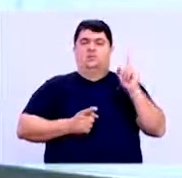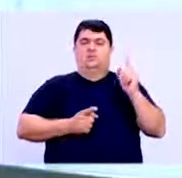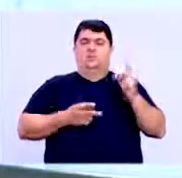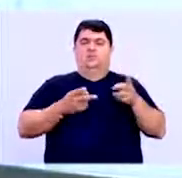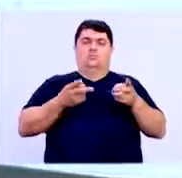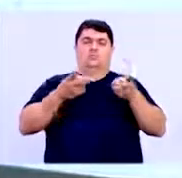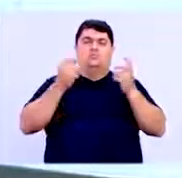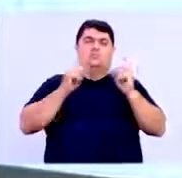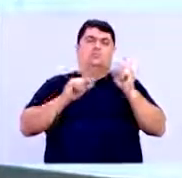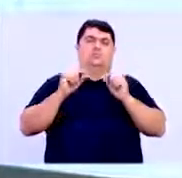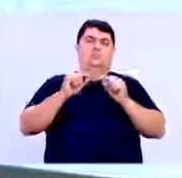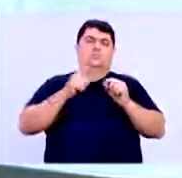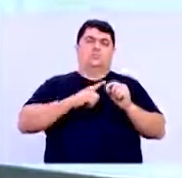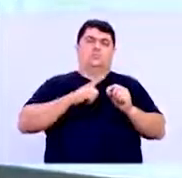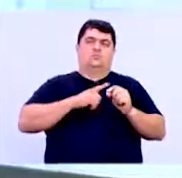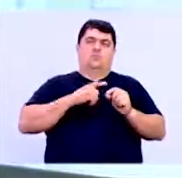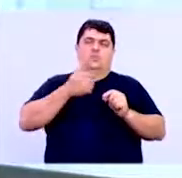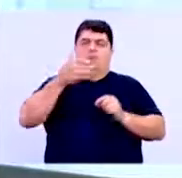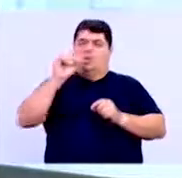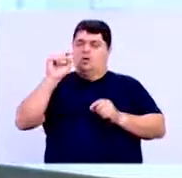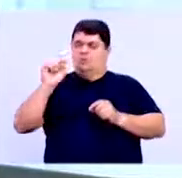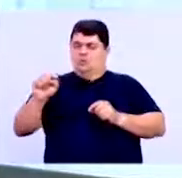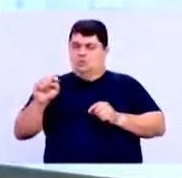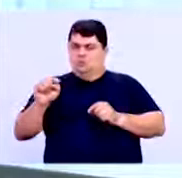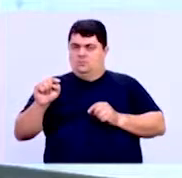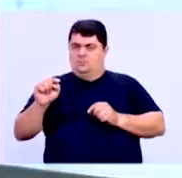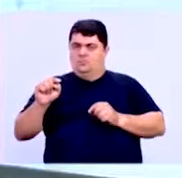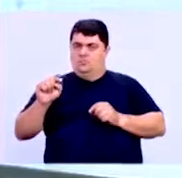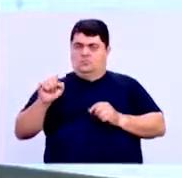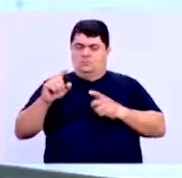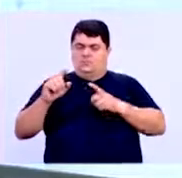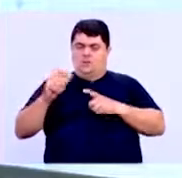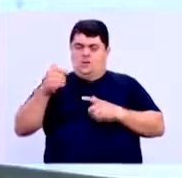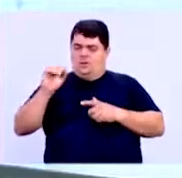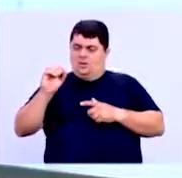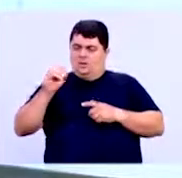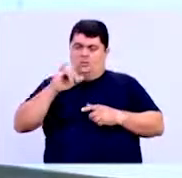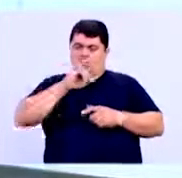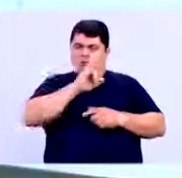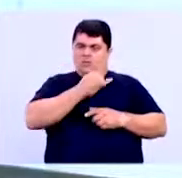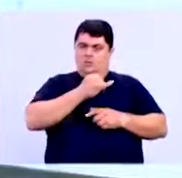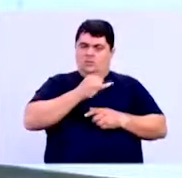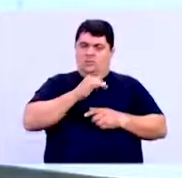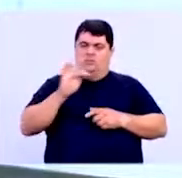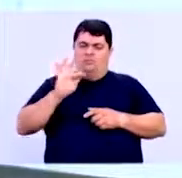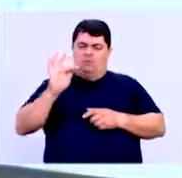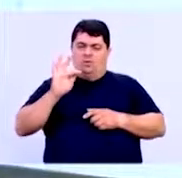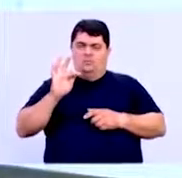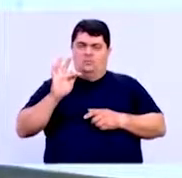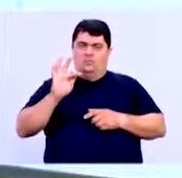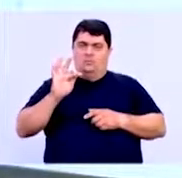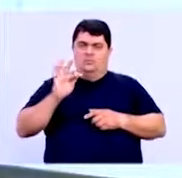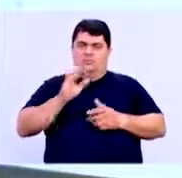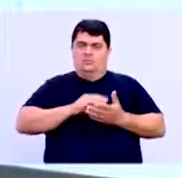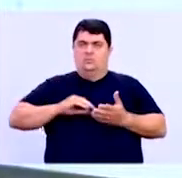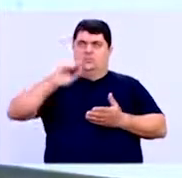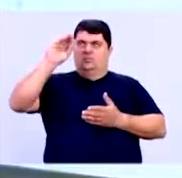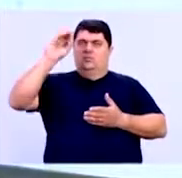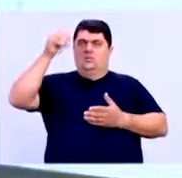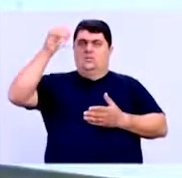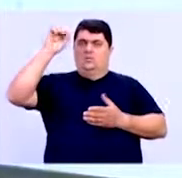você, tem 10 mil reais, sobrou 10 mil no mês de janeiro. No mês de fevereiro, ele entrou como 10